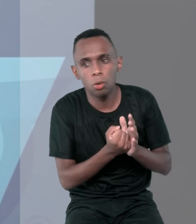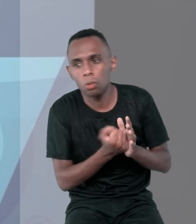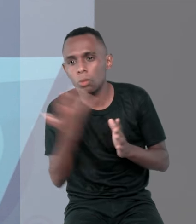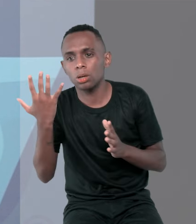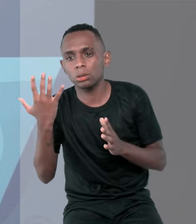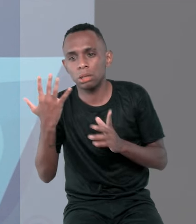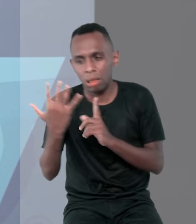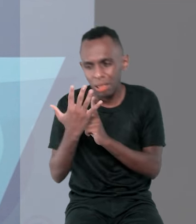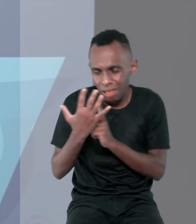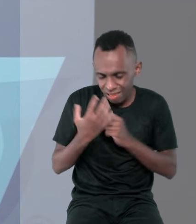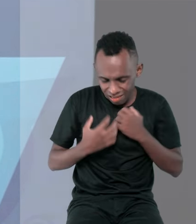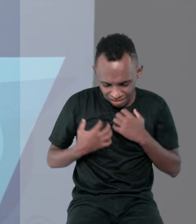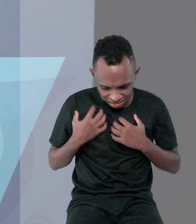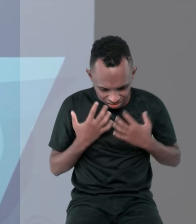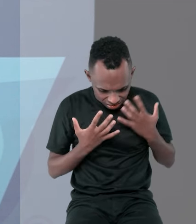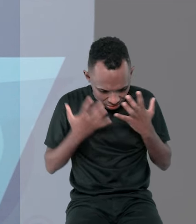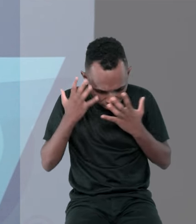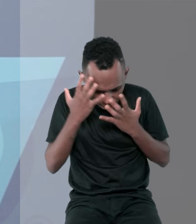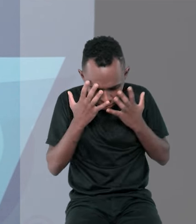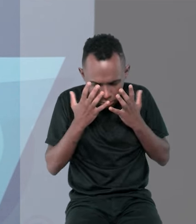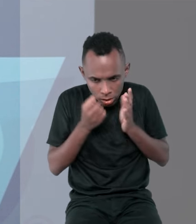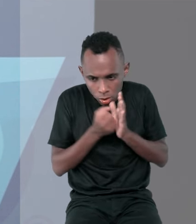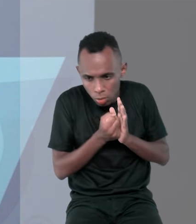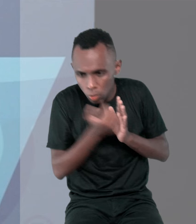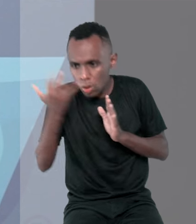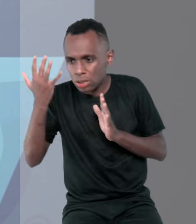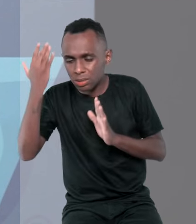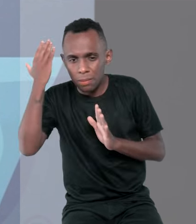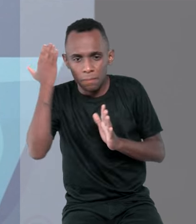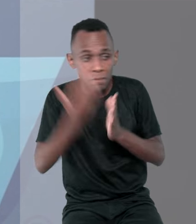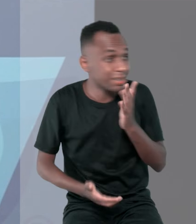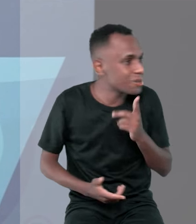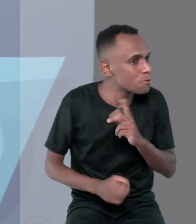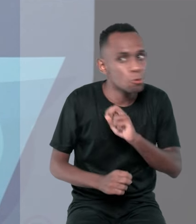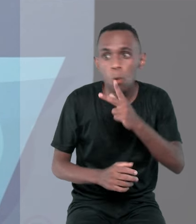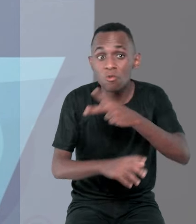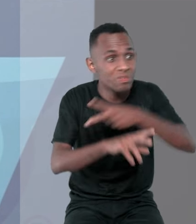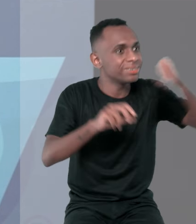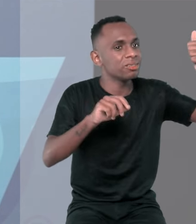magoaram, quantas vezes você perdeu ou ganhou.